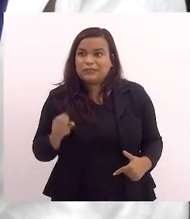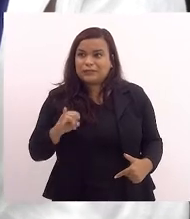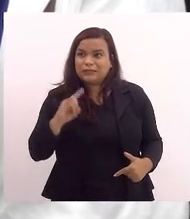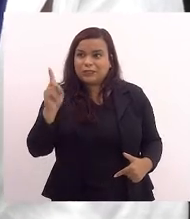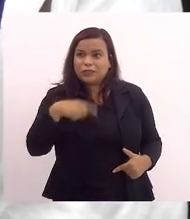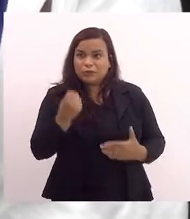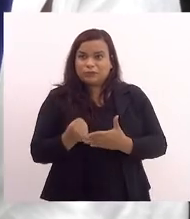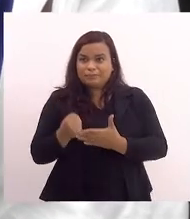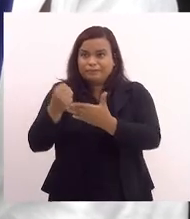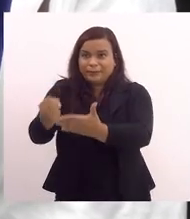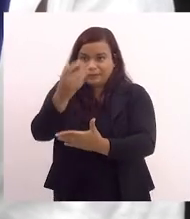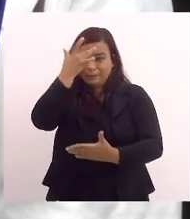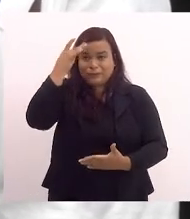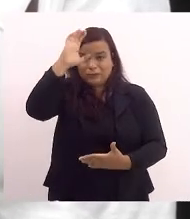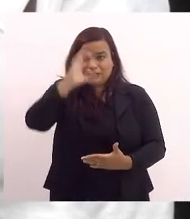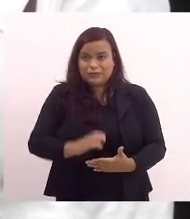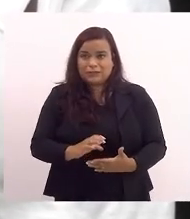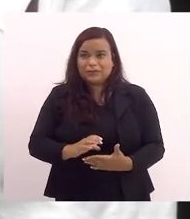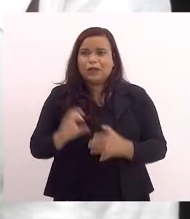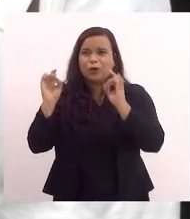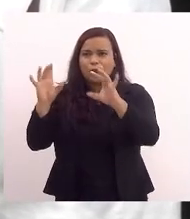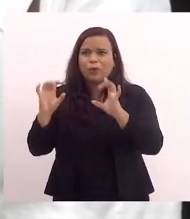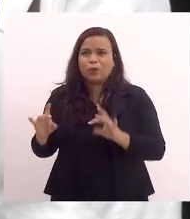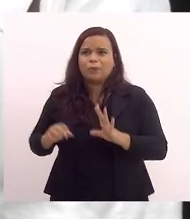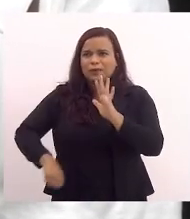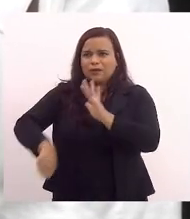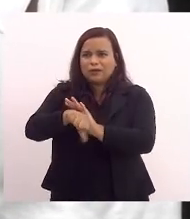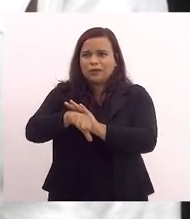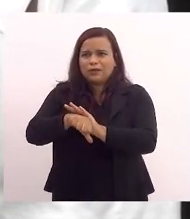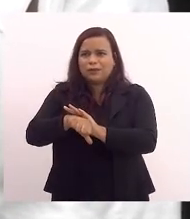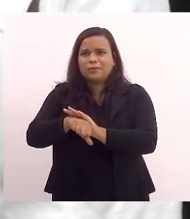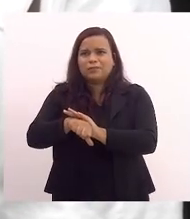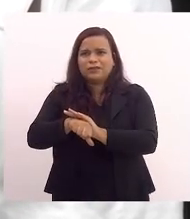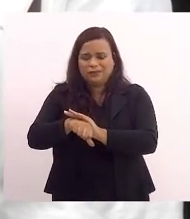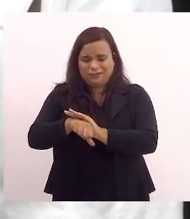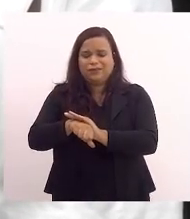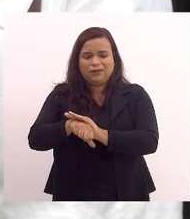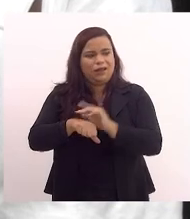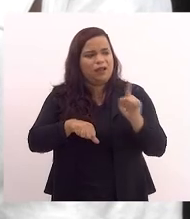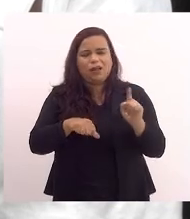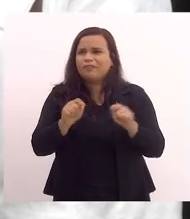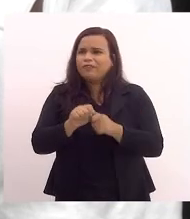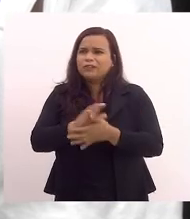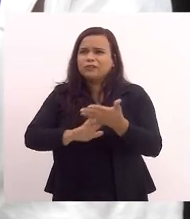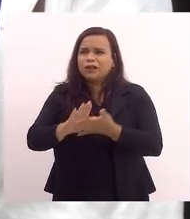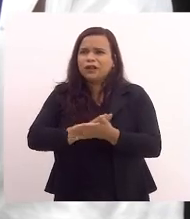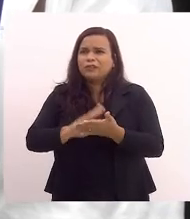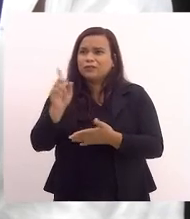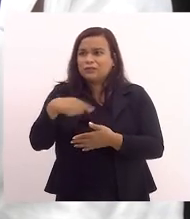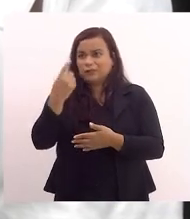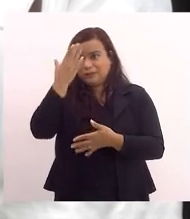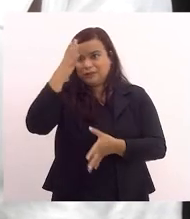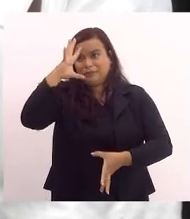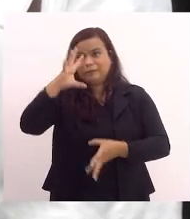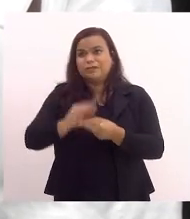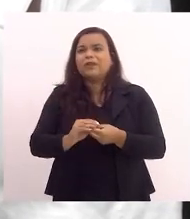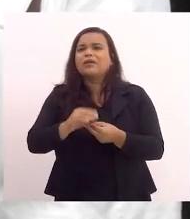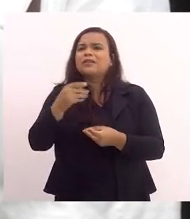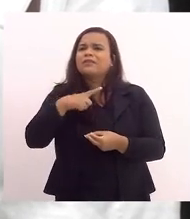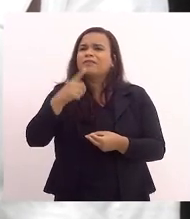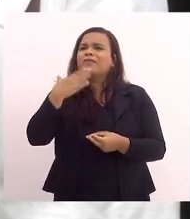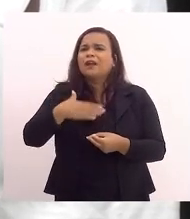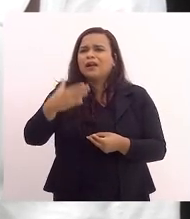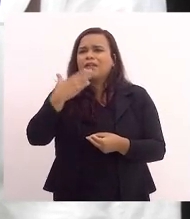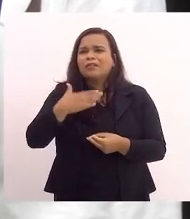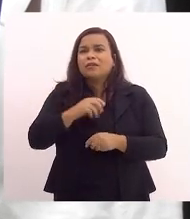cometeu, somos forçados a reconhecer que o sistema de justiça falhou. Impossível conceber um Estado democrático de